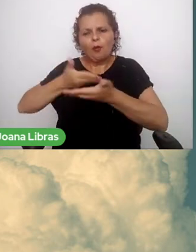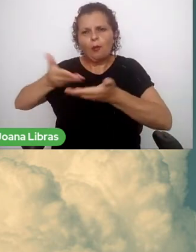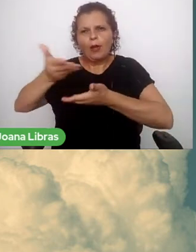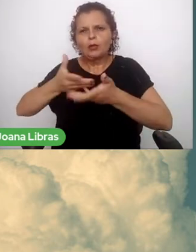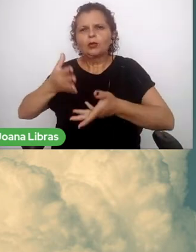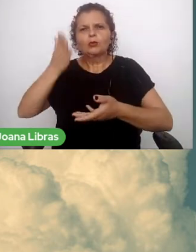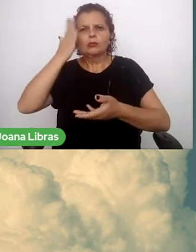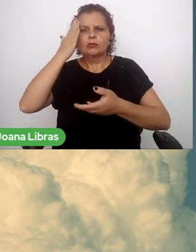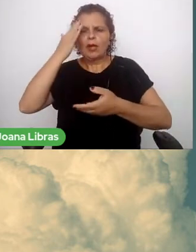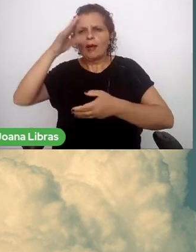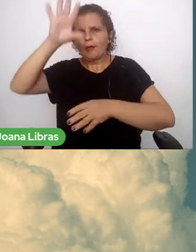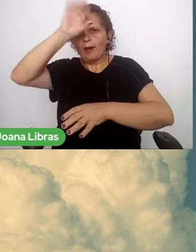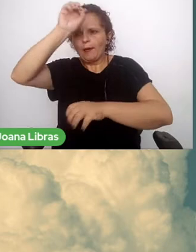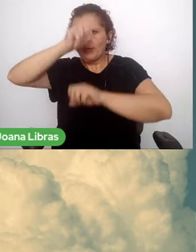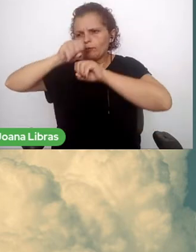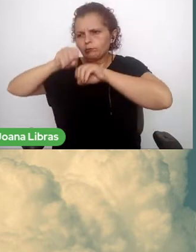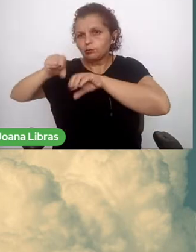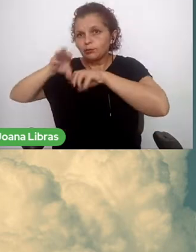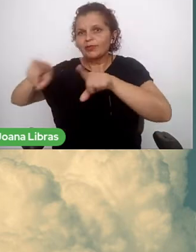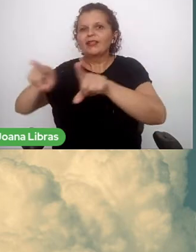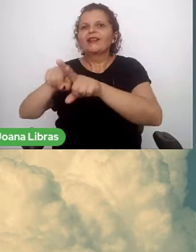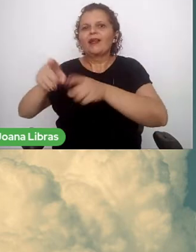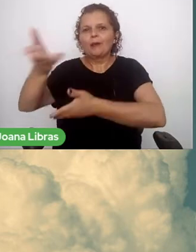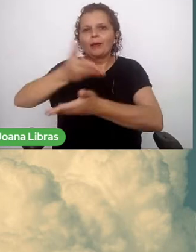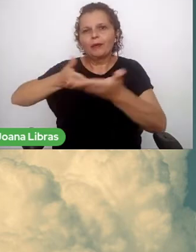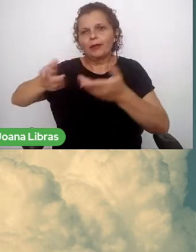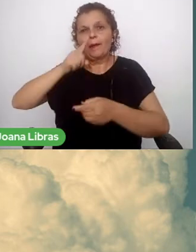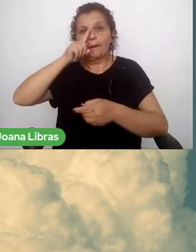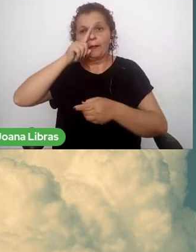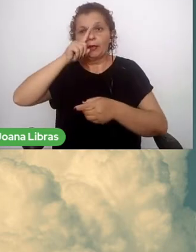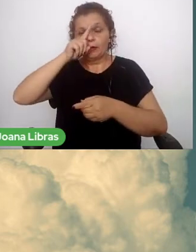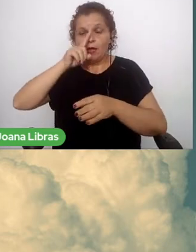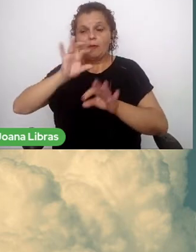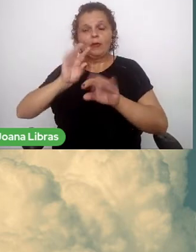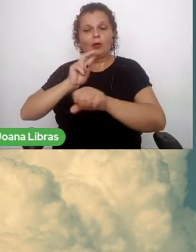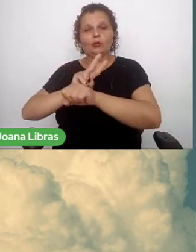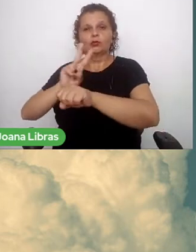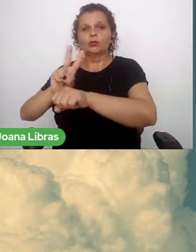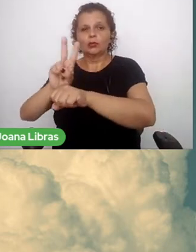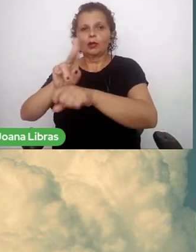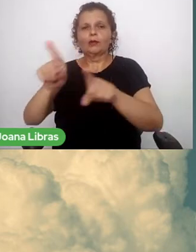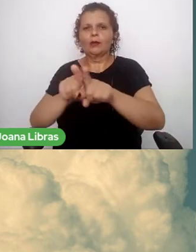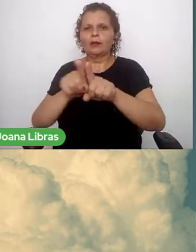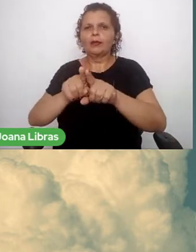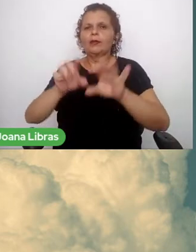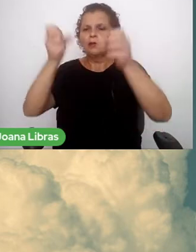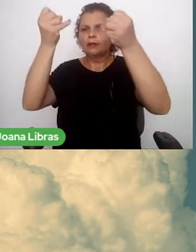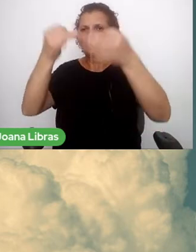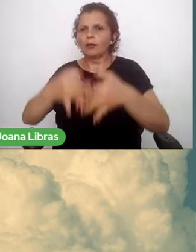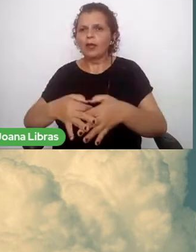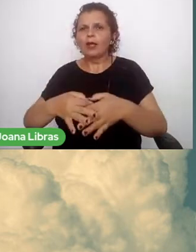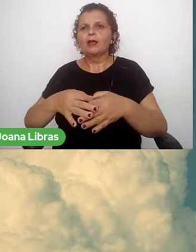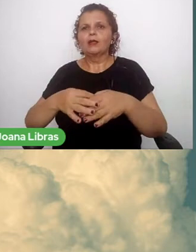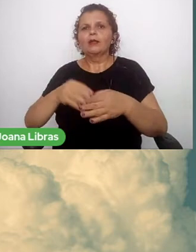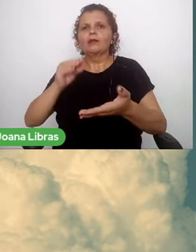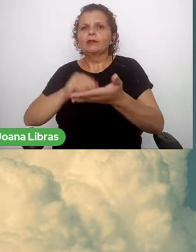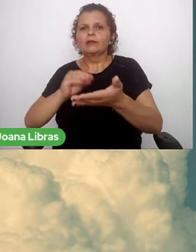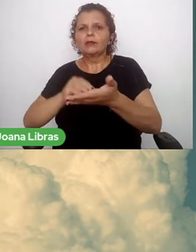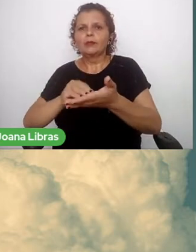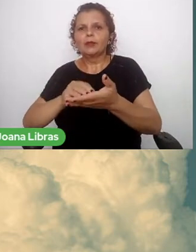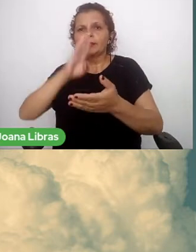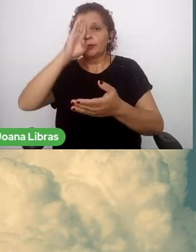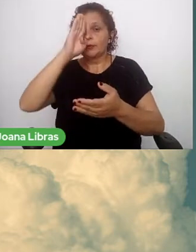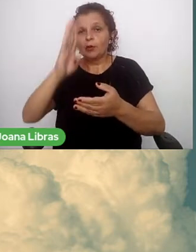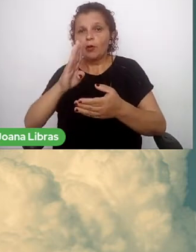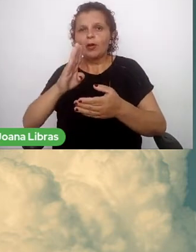você sabe, compartilhar as áreas de risco, o que precisa ser cuidado, o que está definido, o que não está definido, principalmente o